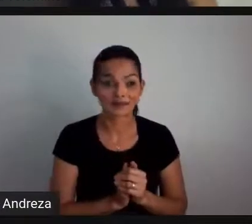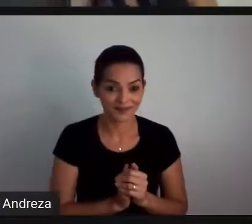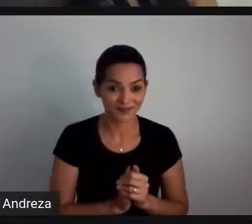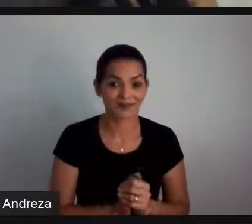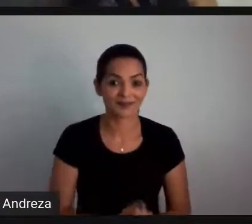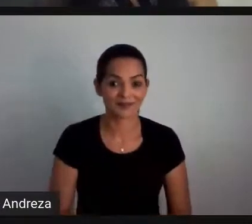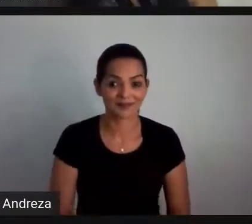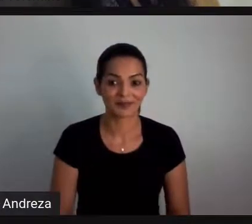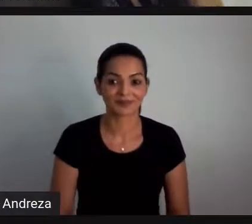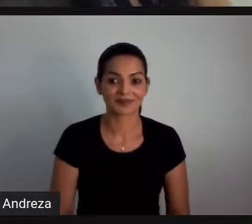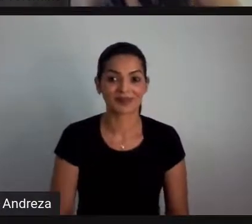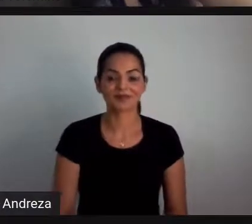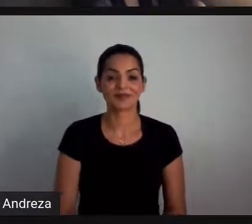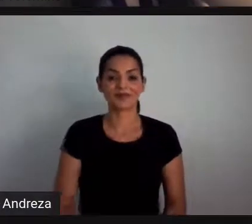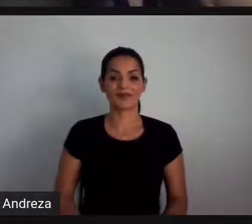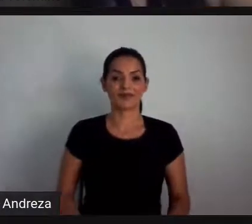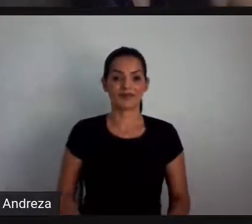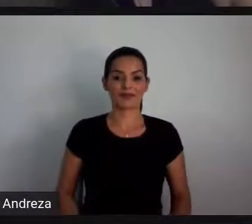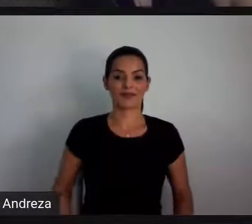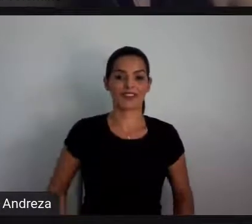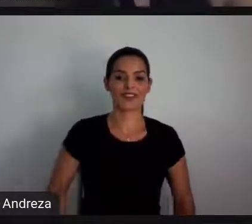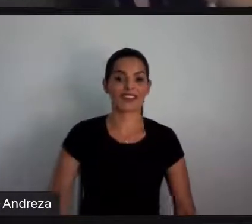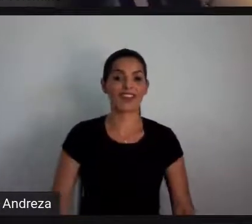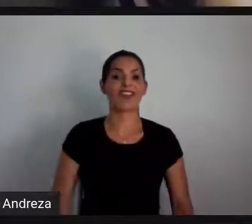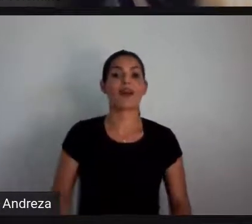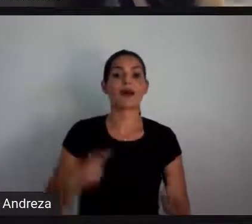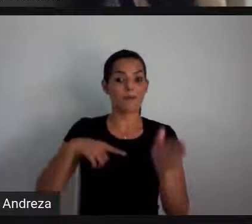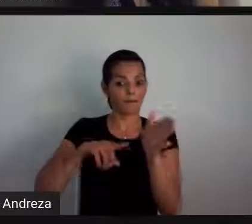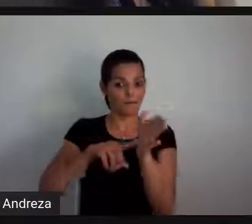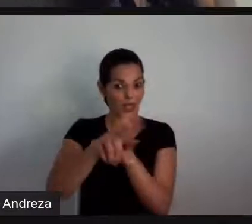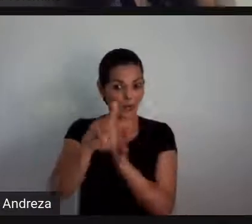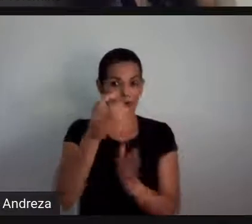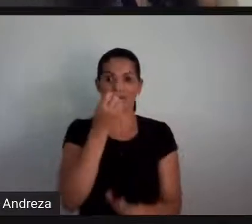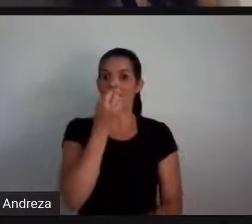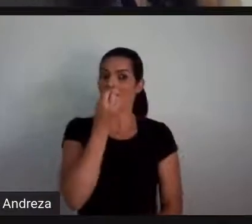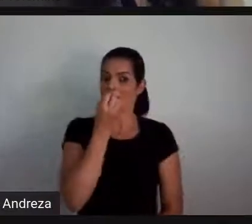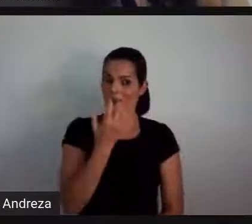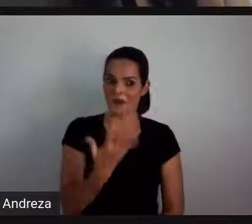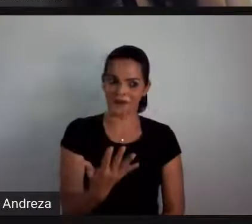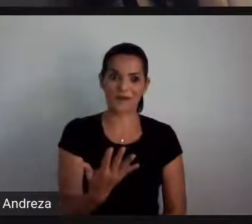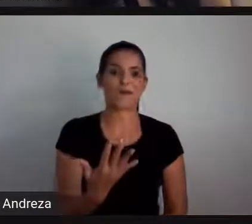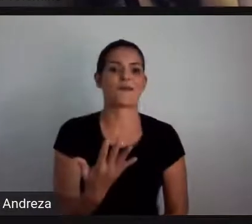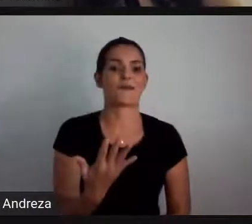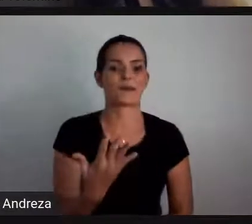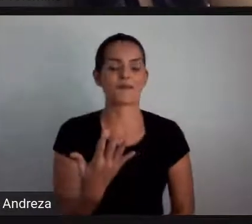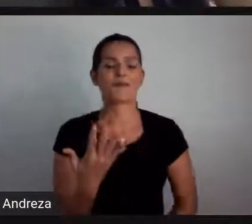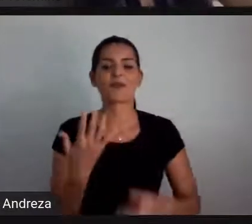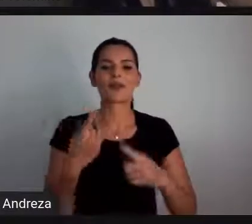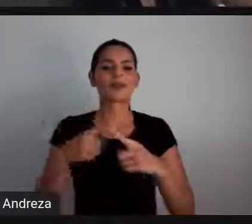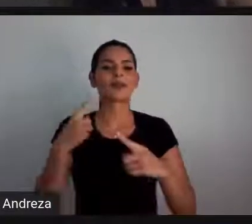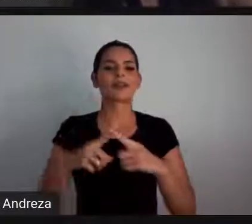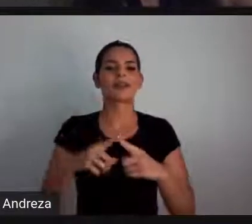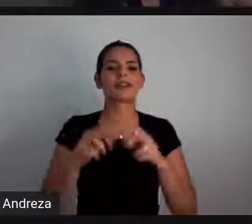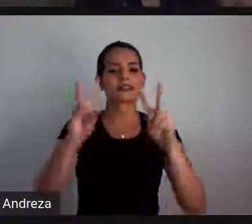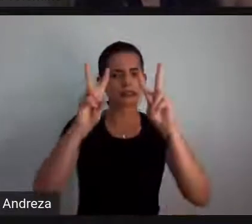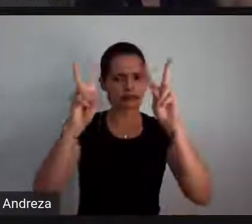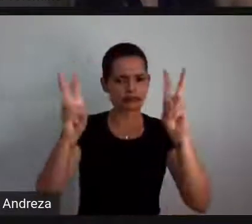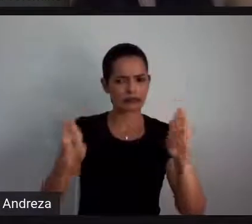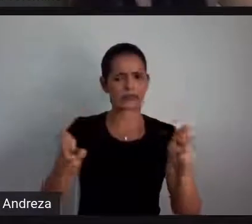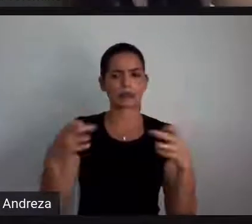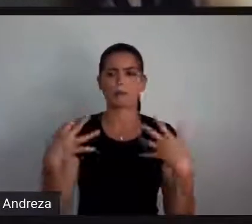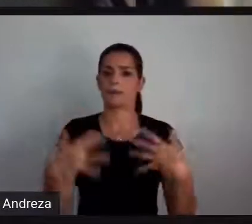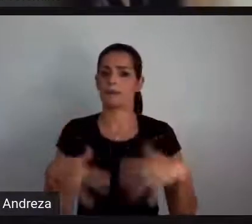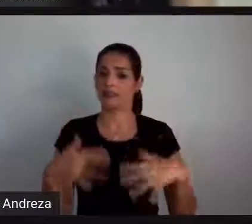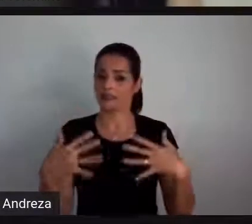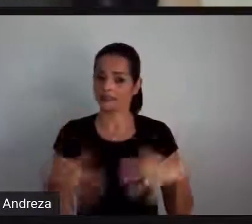Nossa, Fernanda, obrigada por essa pergunta, porque é uma pergunta muito boa, né? Porque é um tema delicado e nas famílias a gente